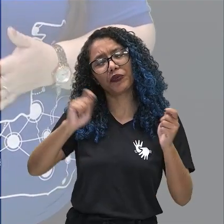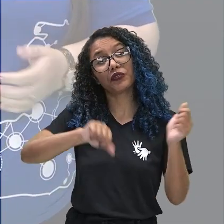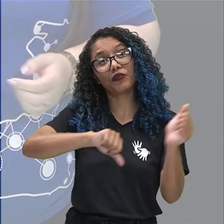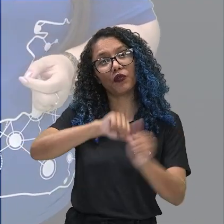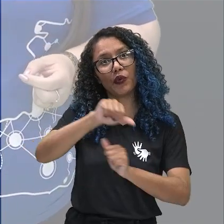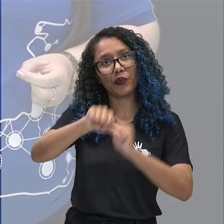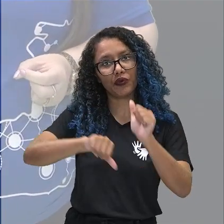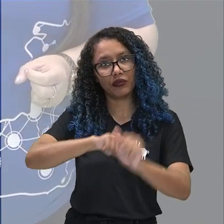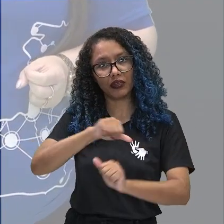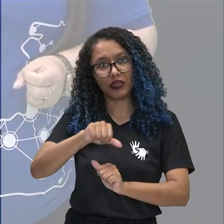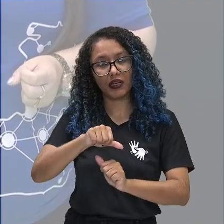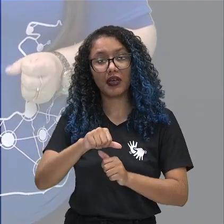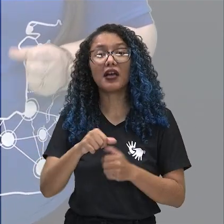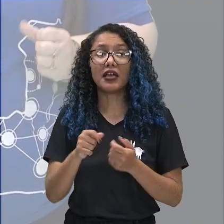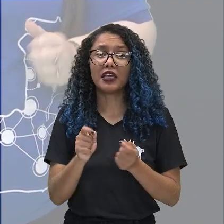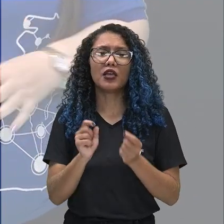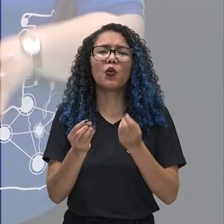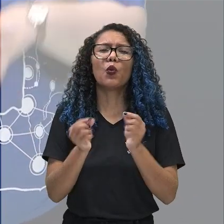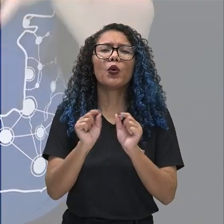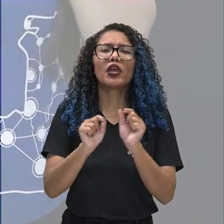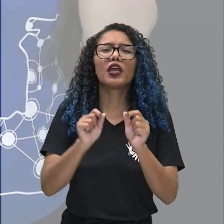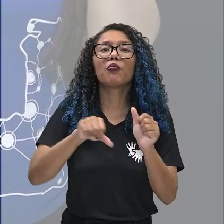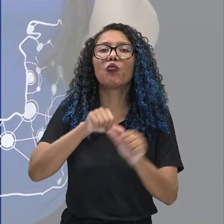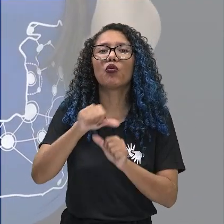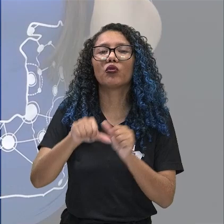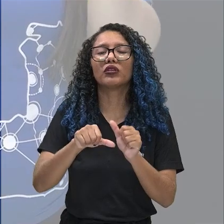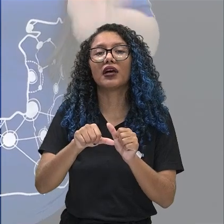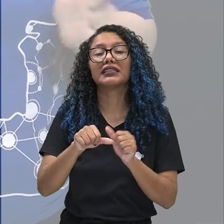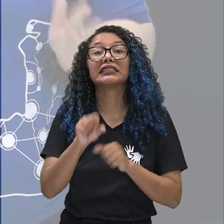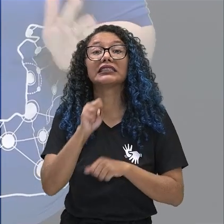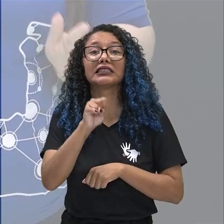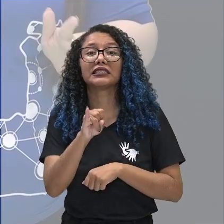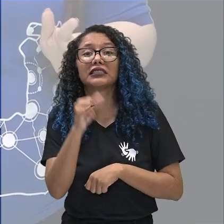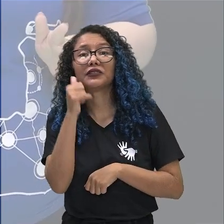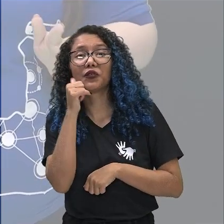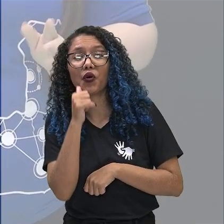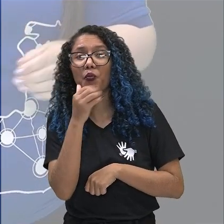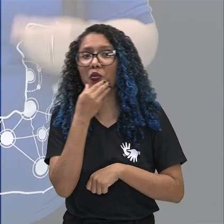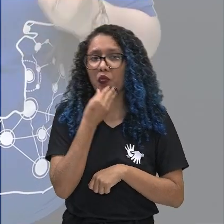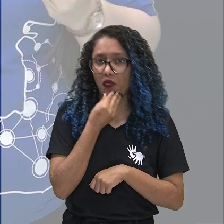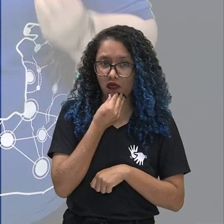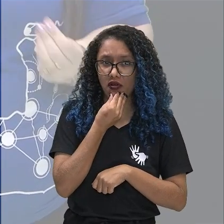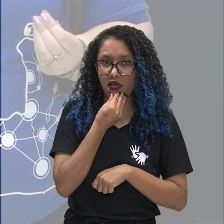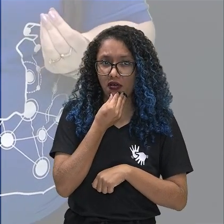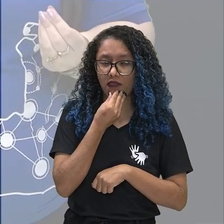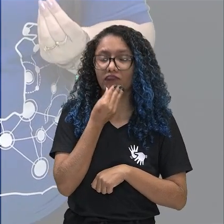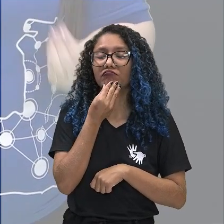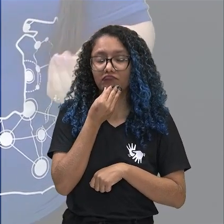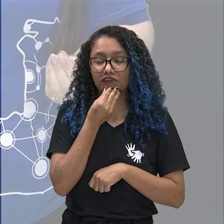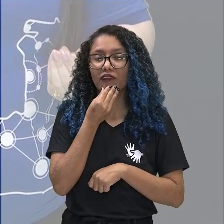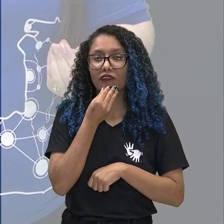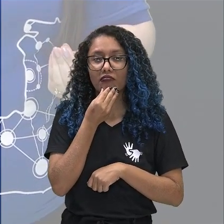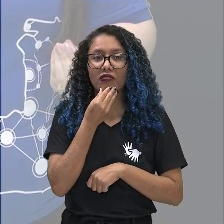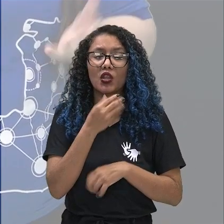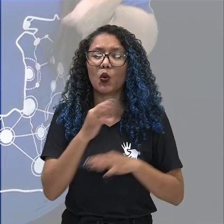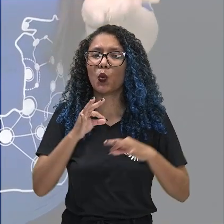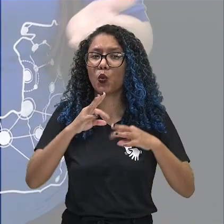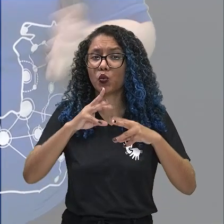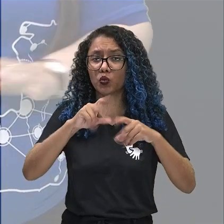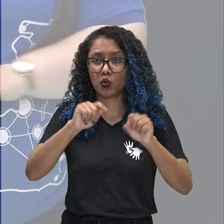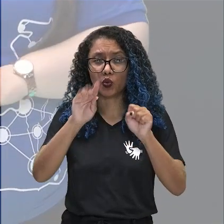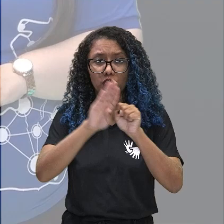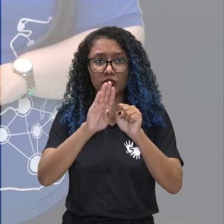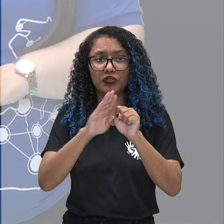podem ocorrer nos gêneros. Então, todos os substantivos têm um gênero, que